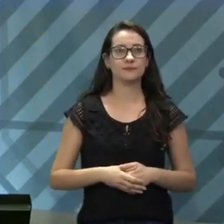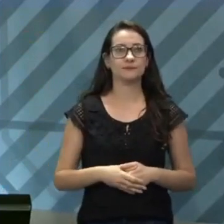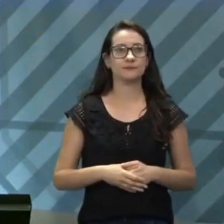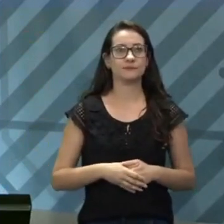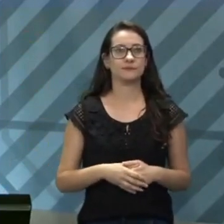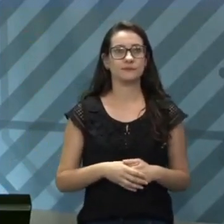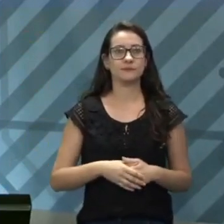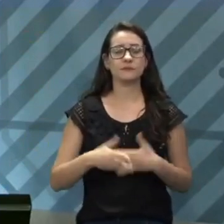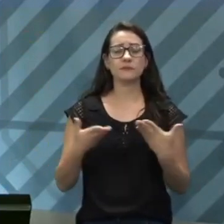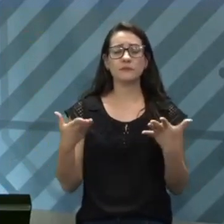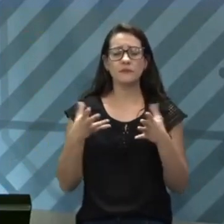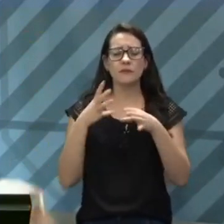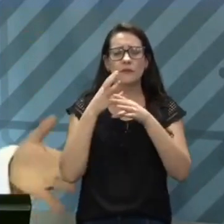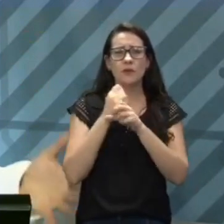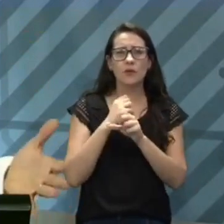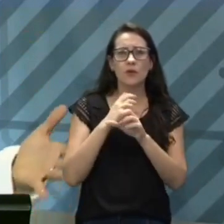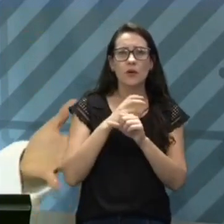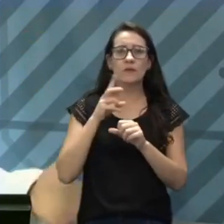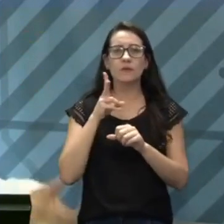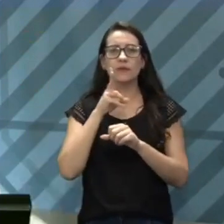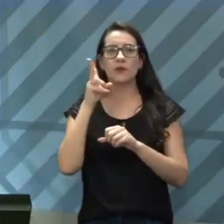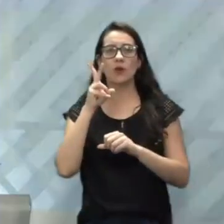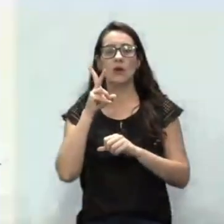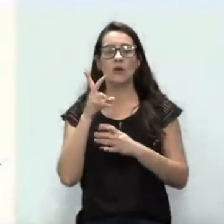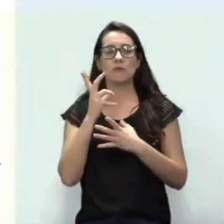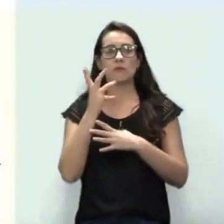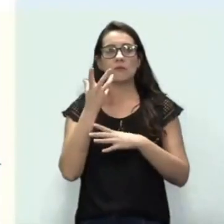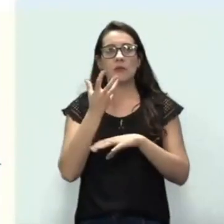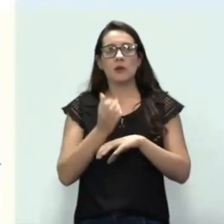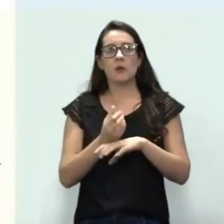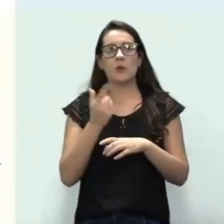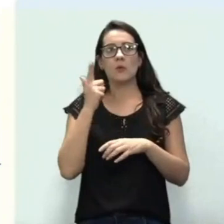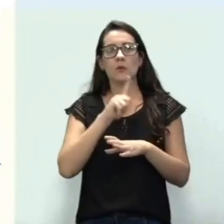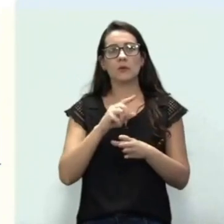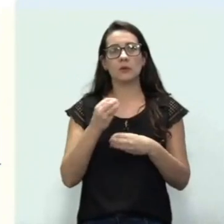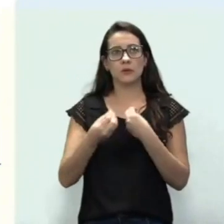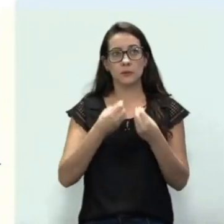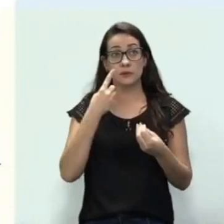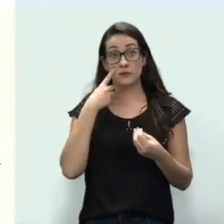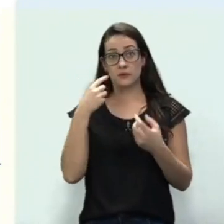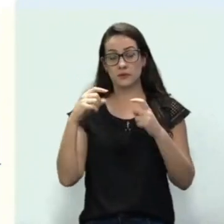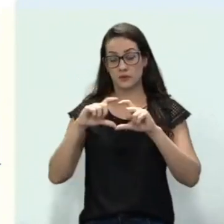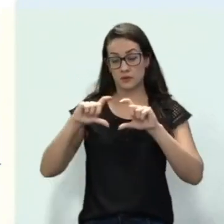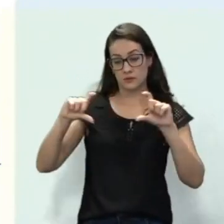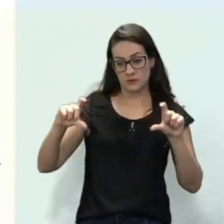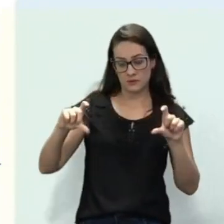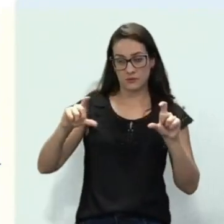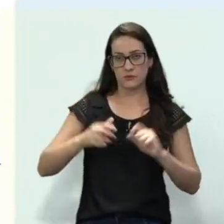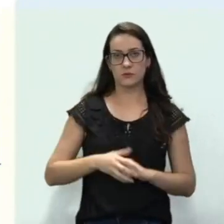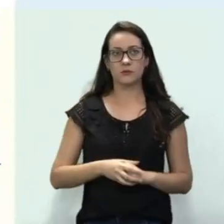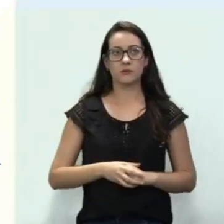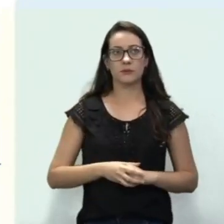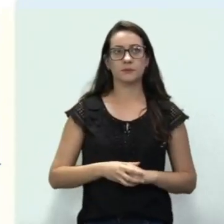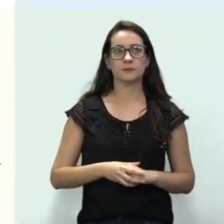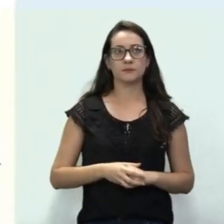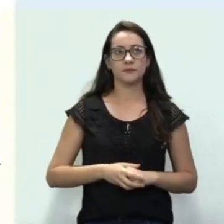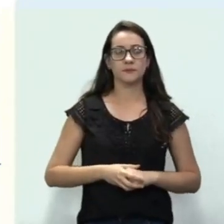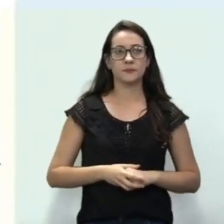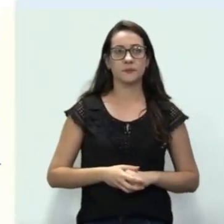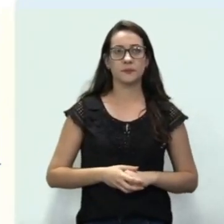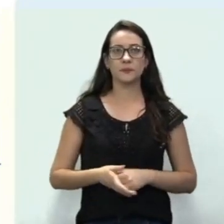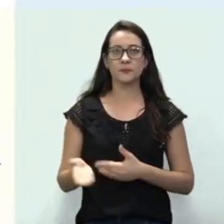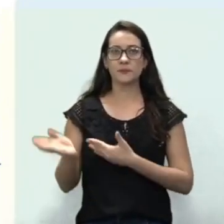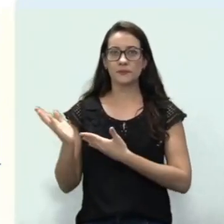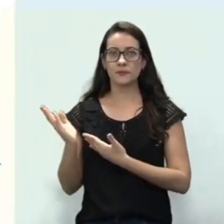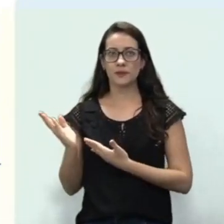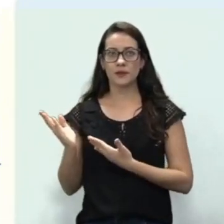gente faz para calcular o valor da aderência, dessa aderência? Nós temos aqui na nossa fórmula N1, né,